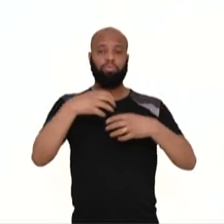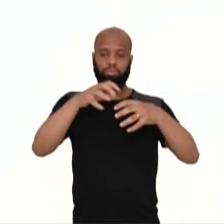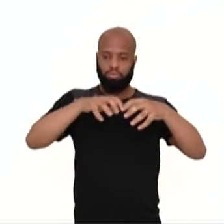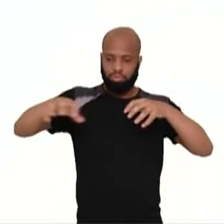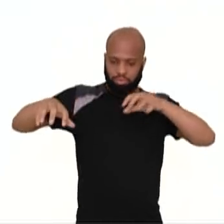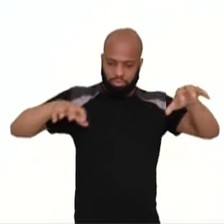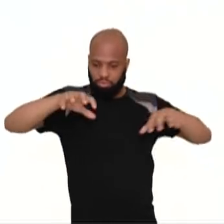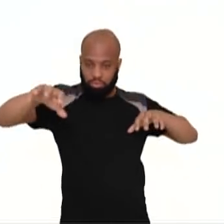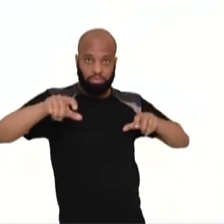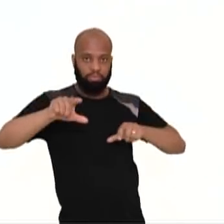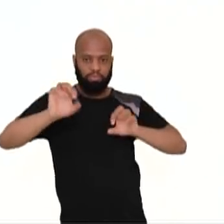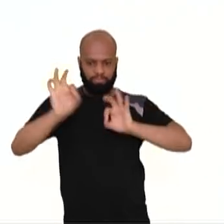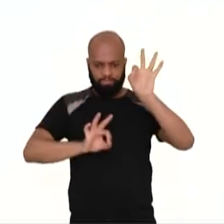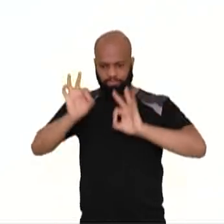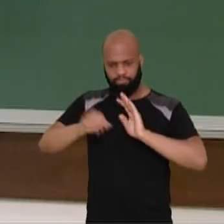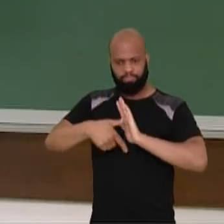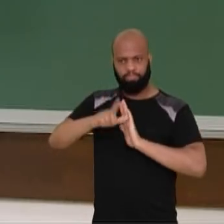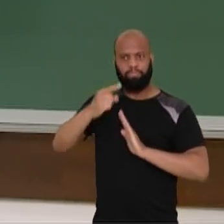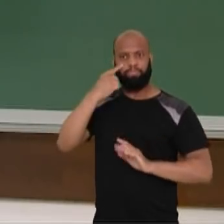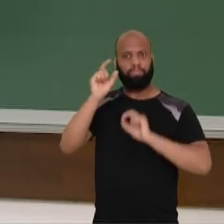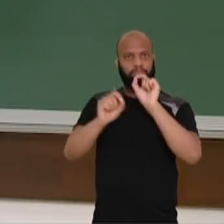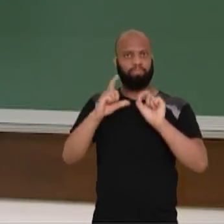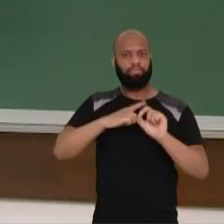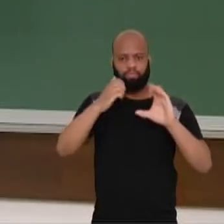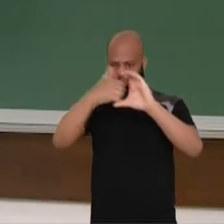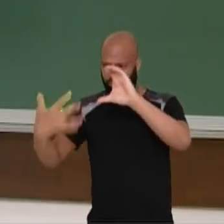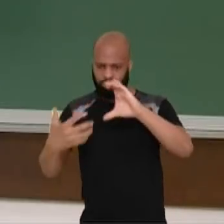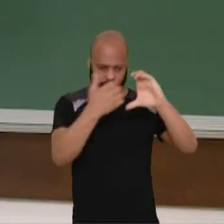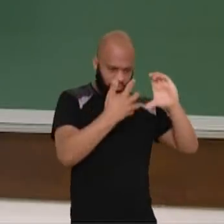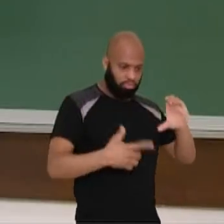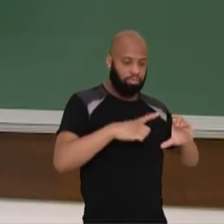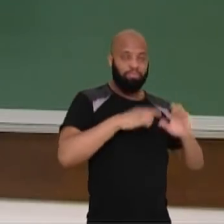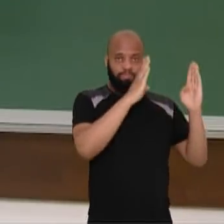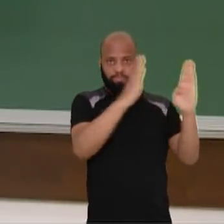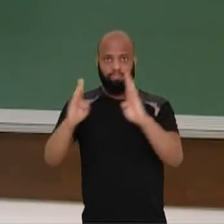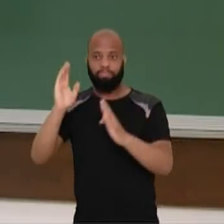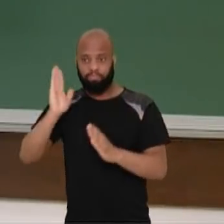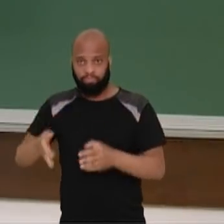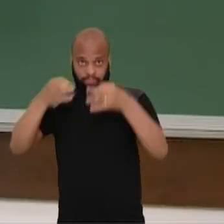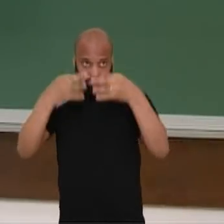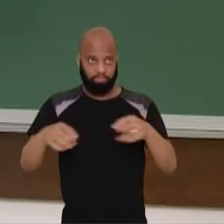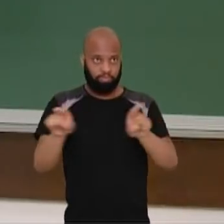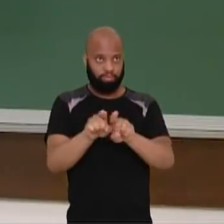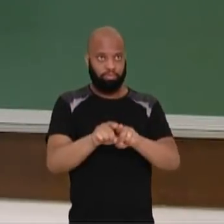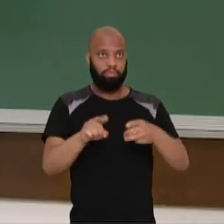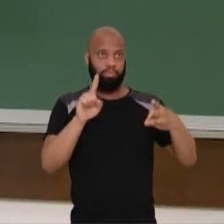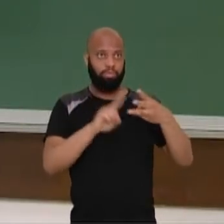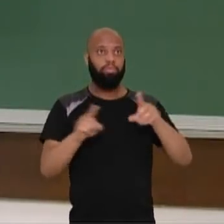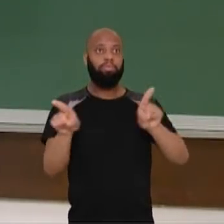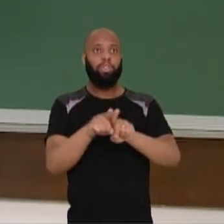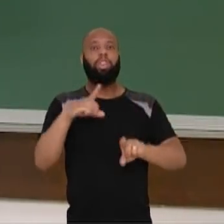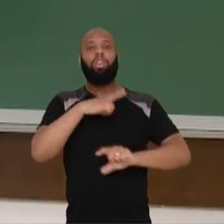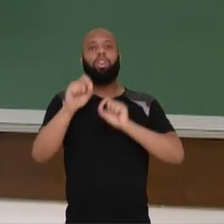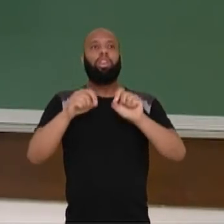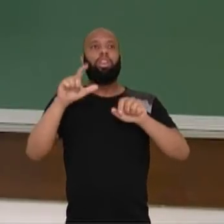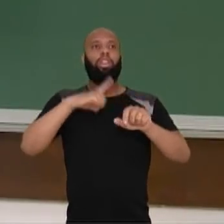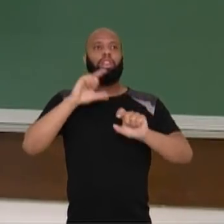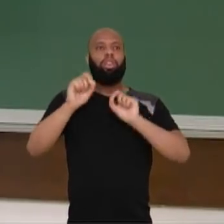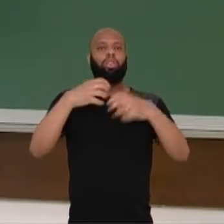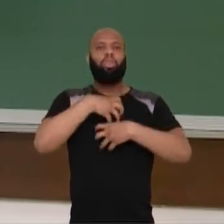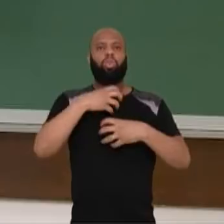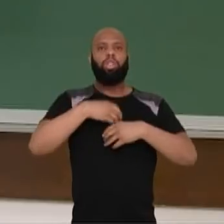o sistemático é aquele que já está numa ordem definida, ok? E também tem o